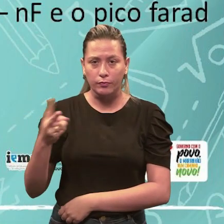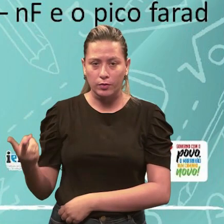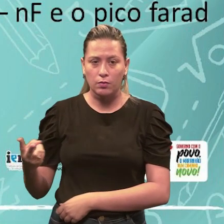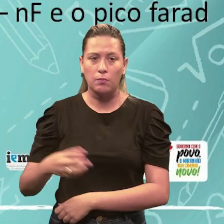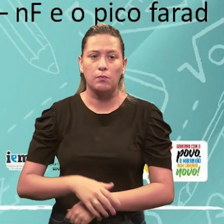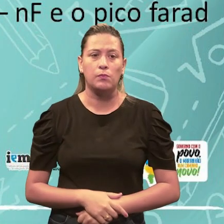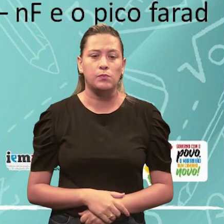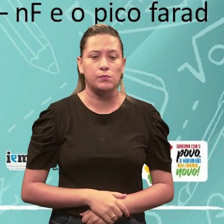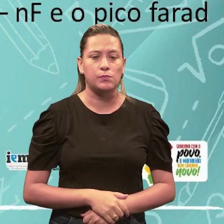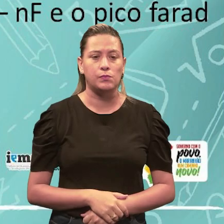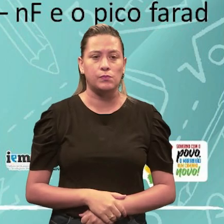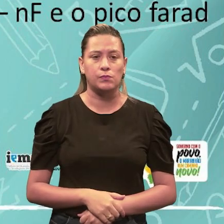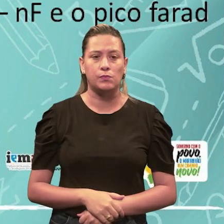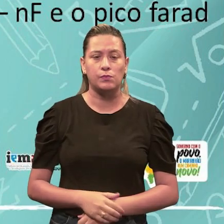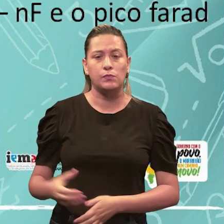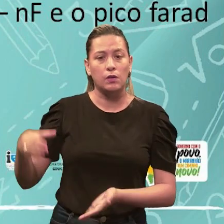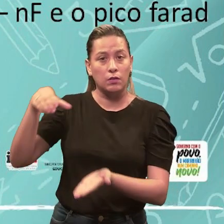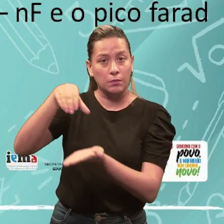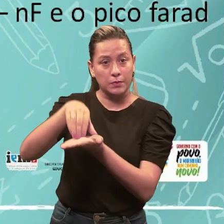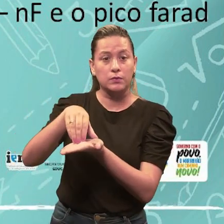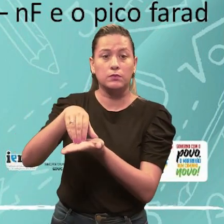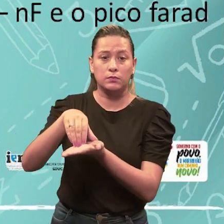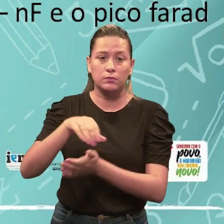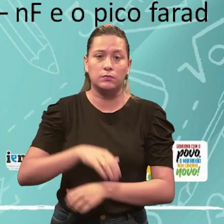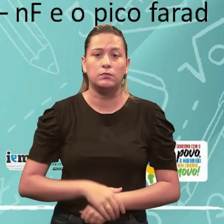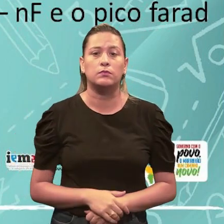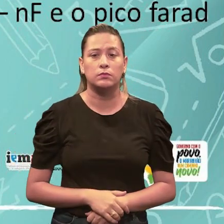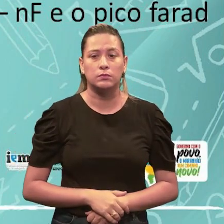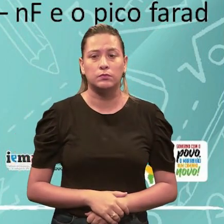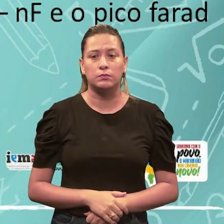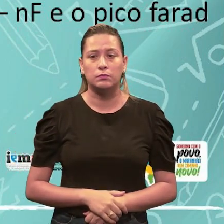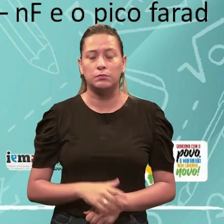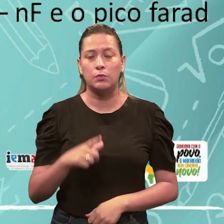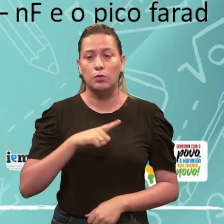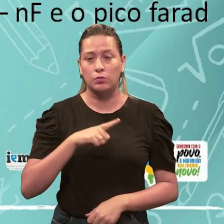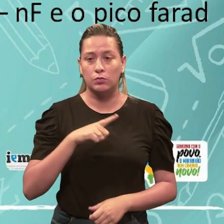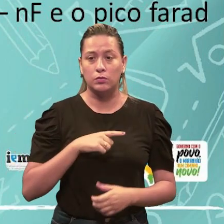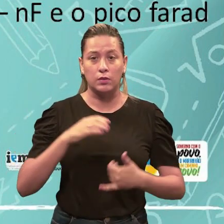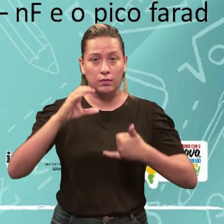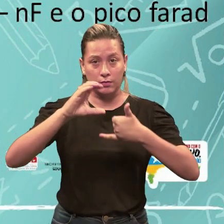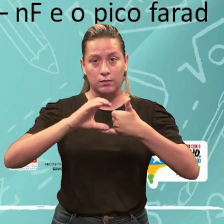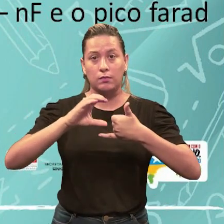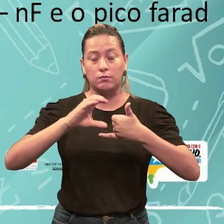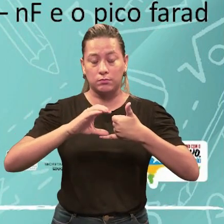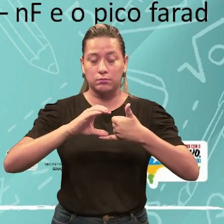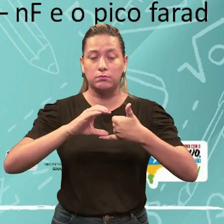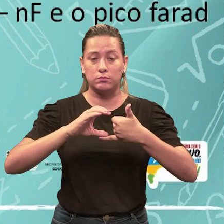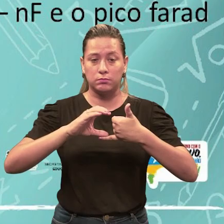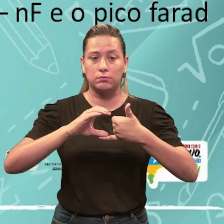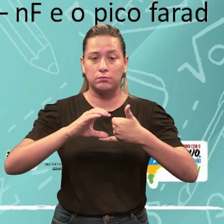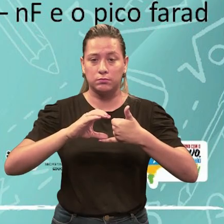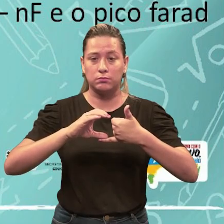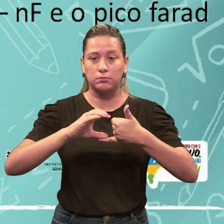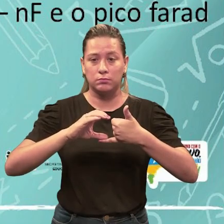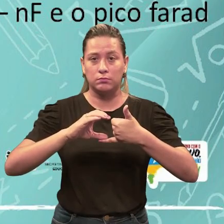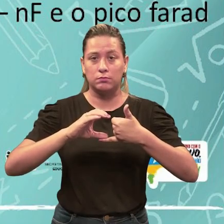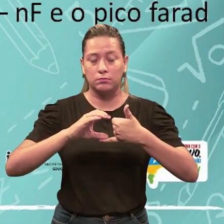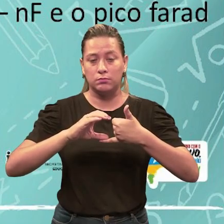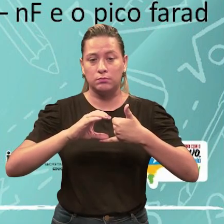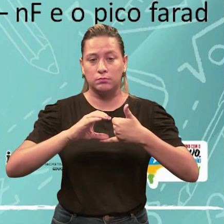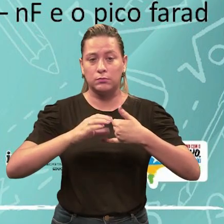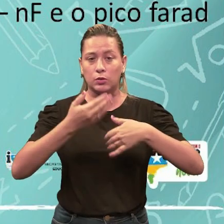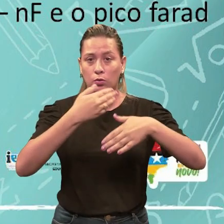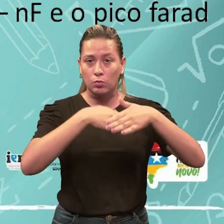trouxe. Capacitores. São componentes que podem armazenar uma carga elétrica, né? Já tem uma função. Eles não